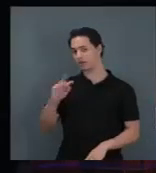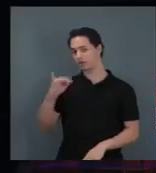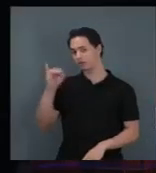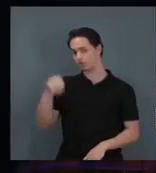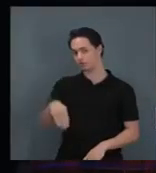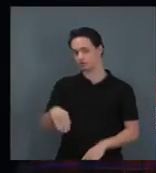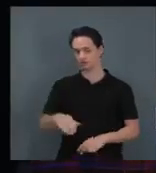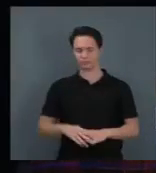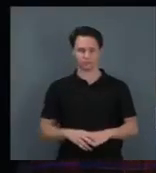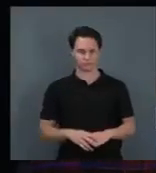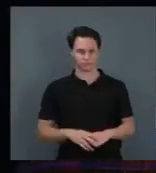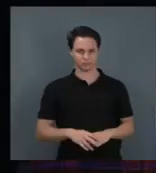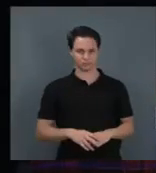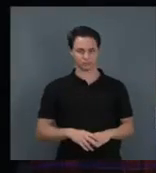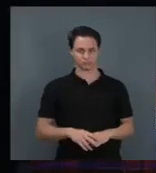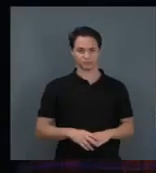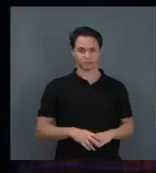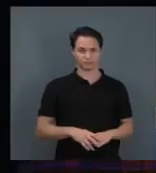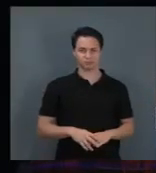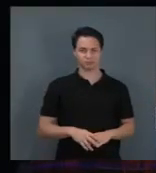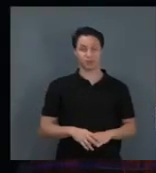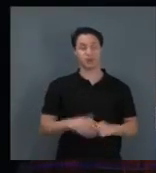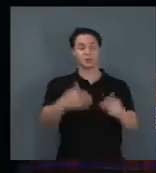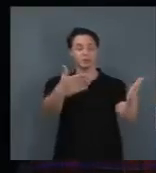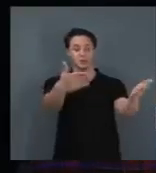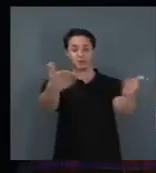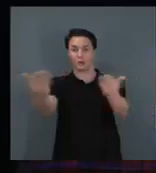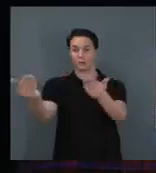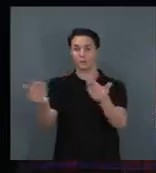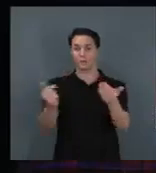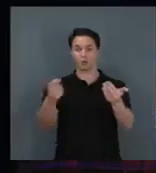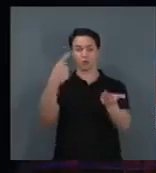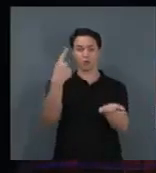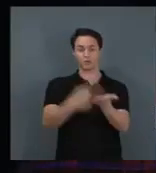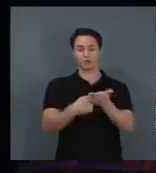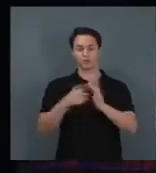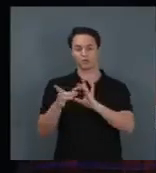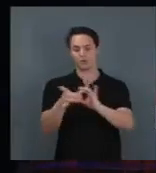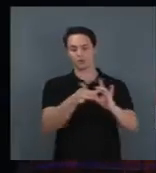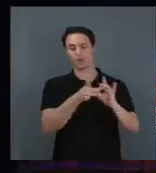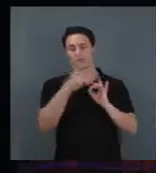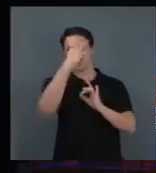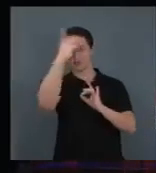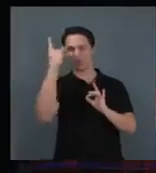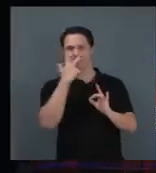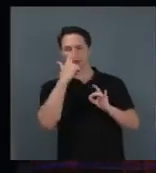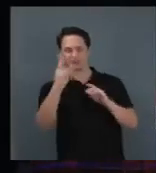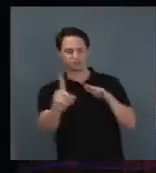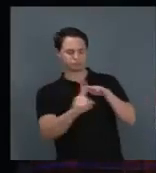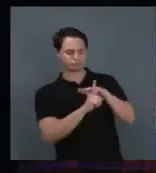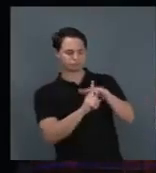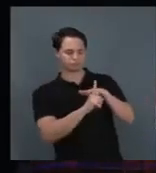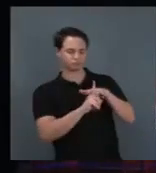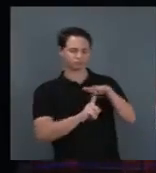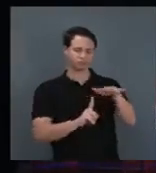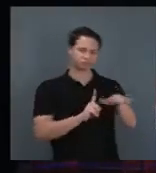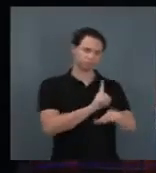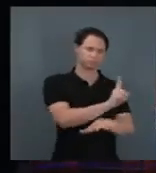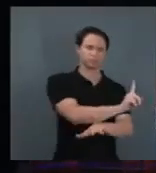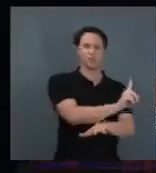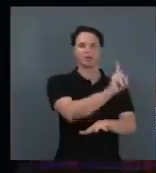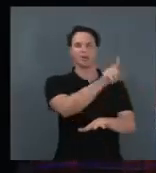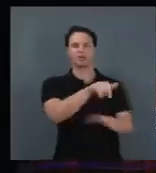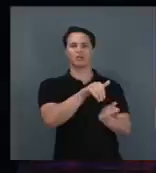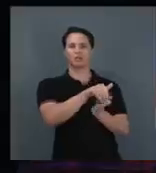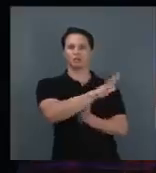convocou a um compromisso coletivo com os excluídos. E não poderia deixar de falar